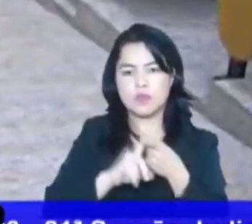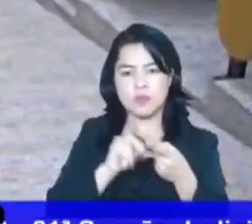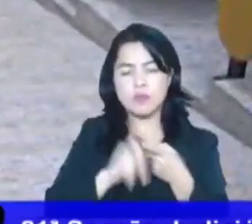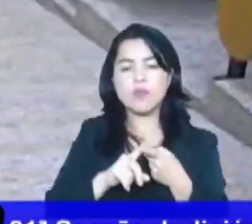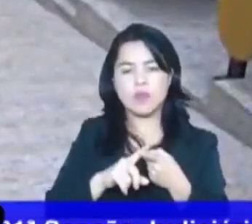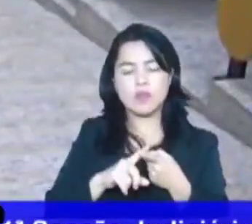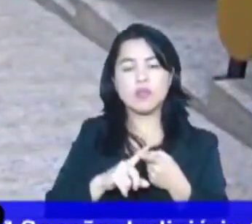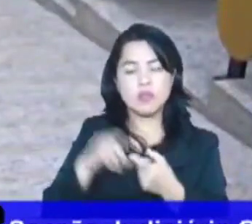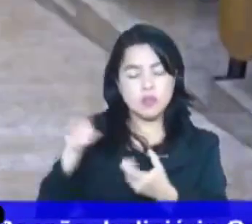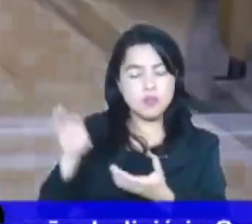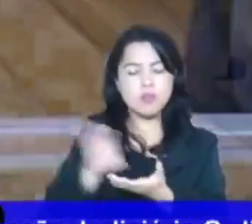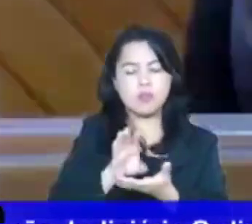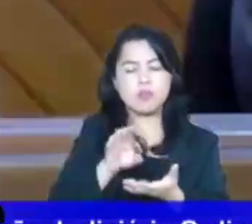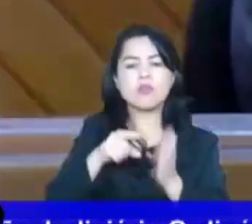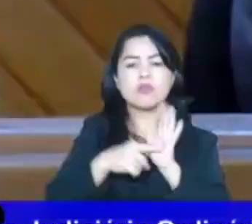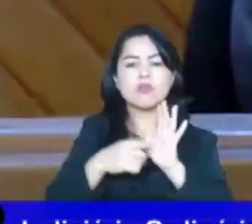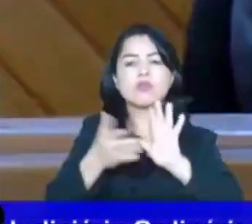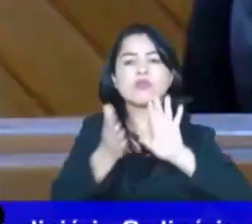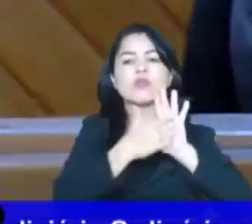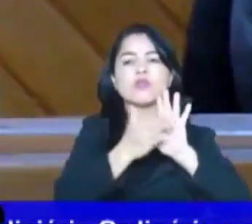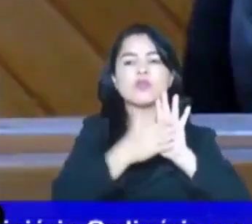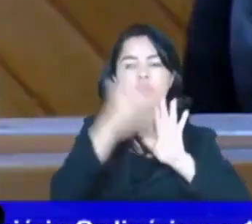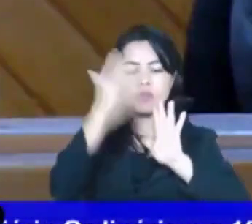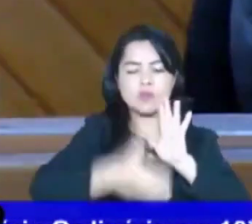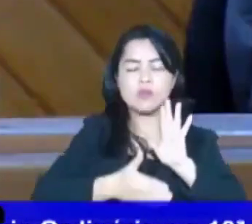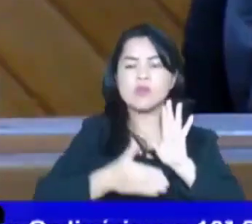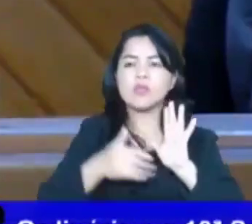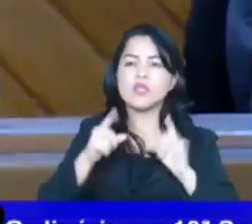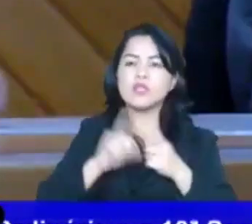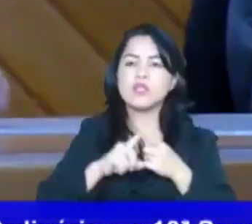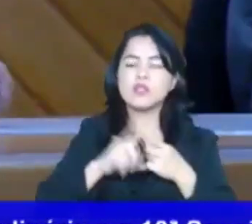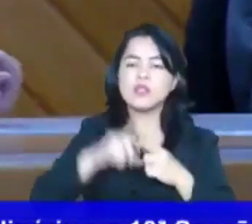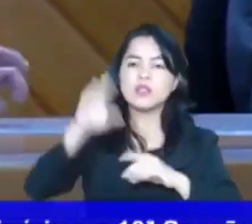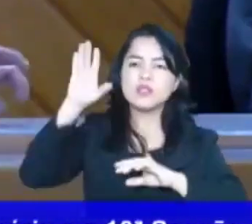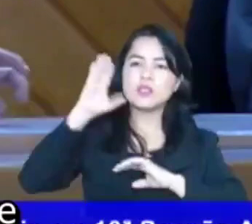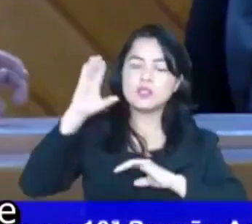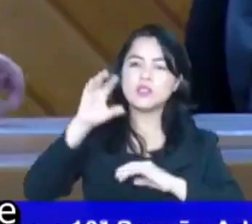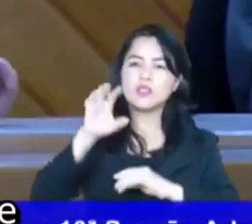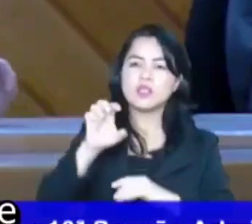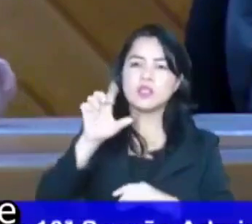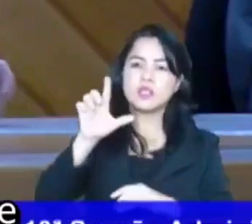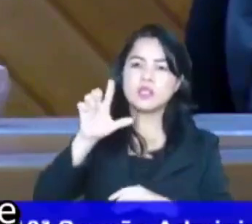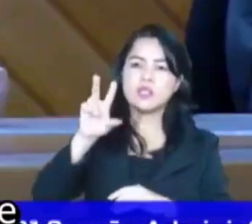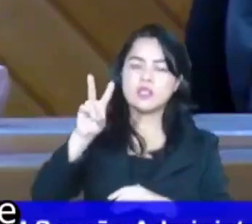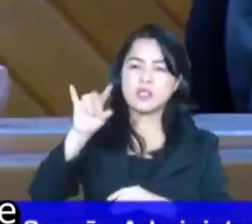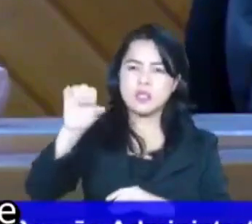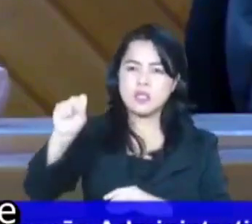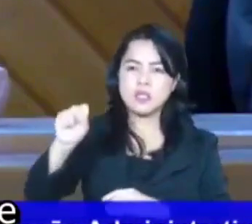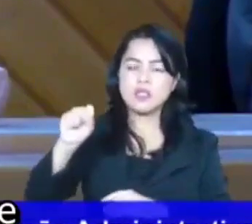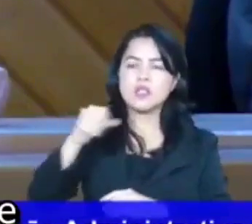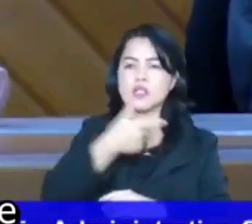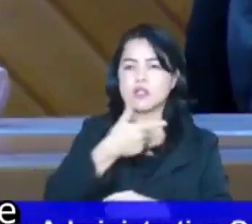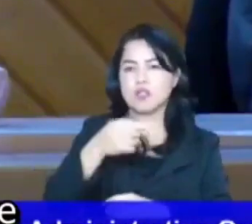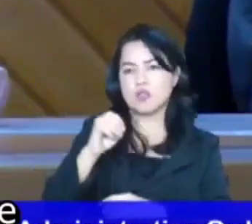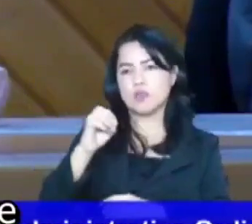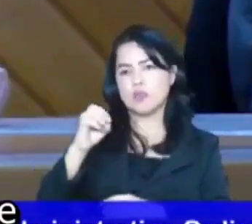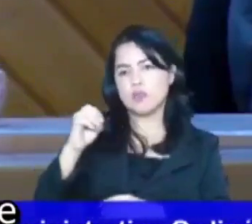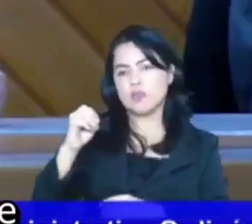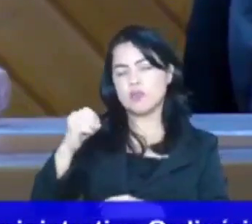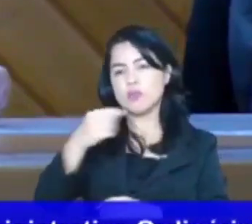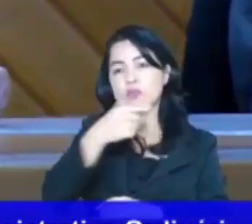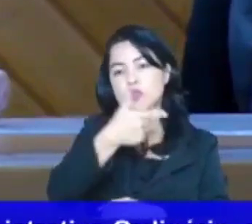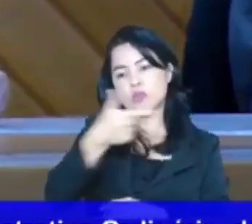uma prestação de contas do candidato Foco, Elvis doutora Patrick Paola de Souza Santos. Macedo, nas eleições de 2022,